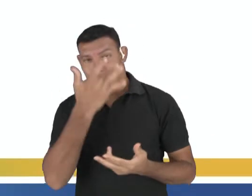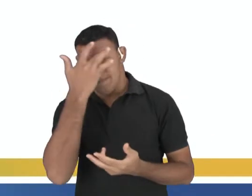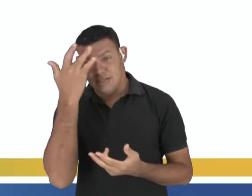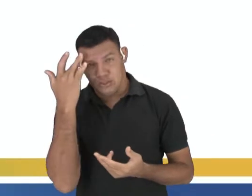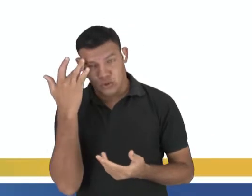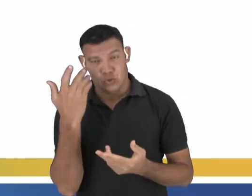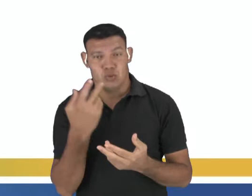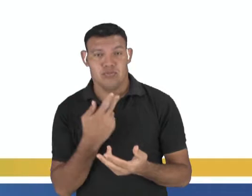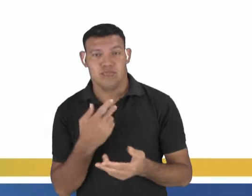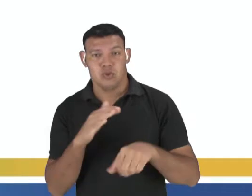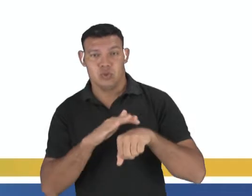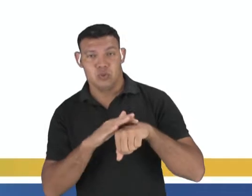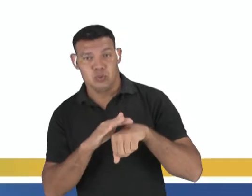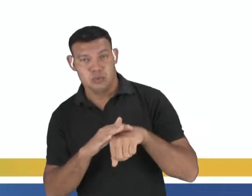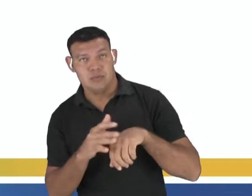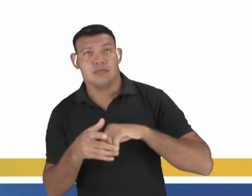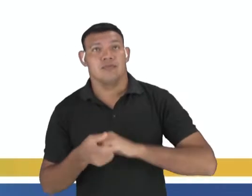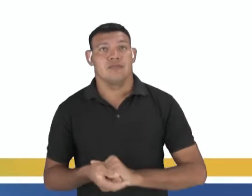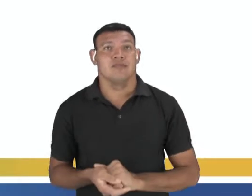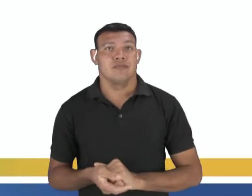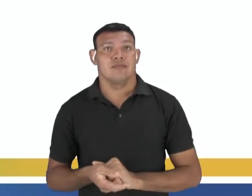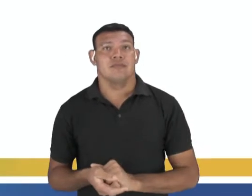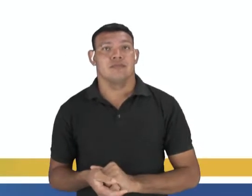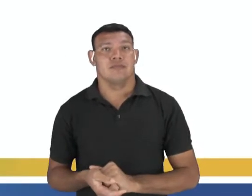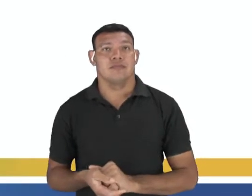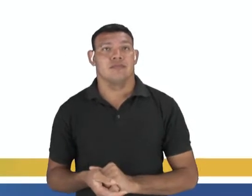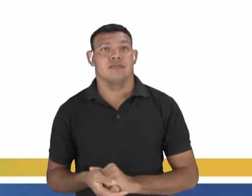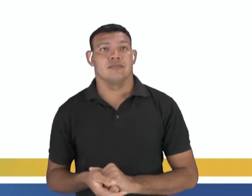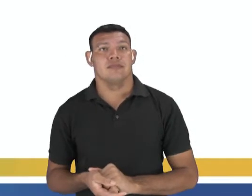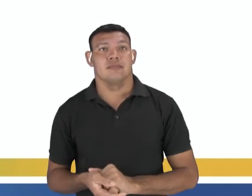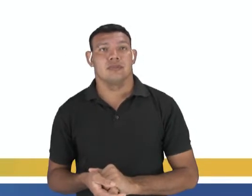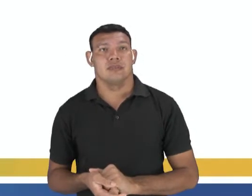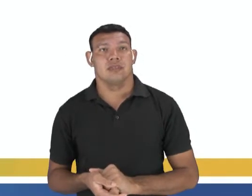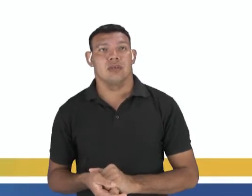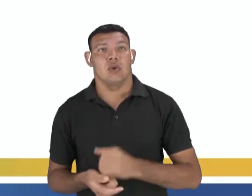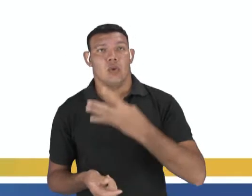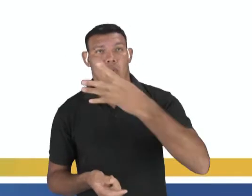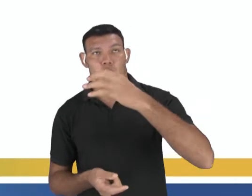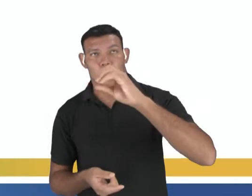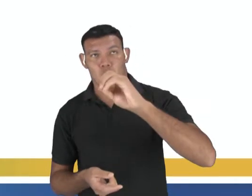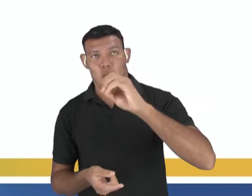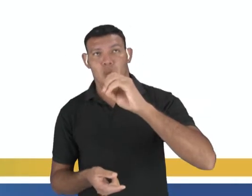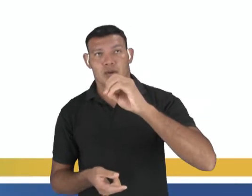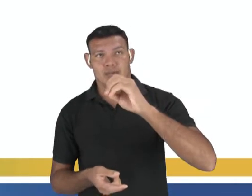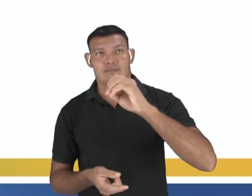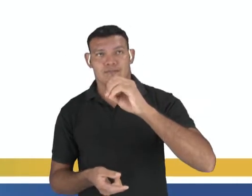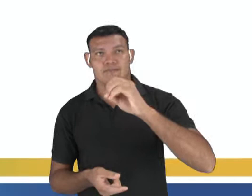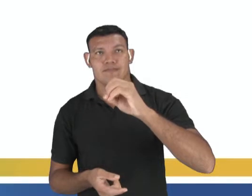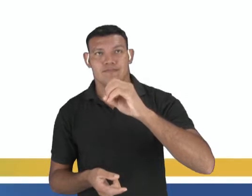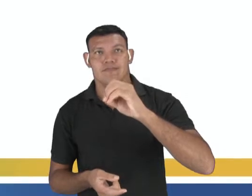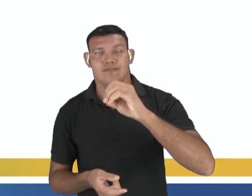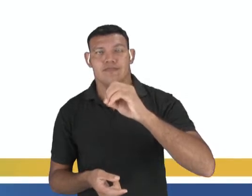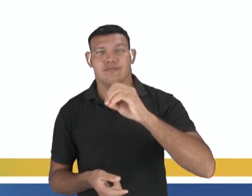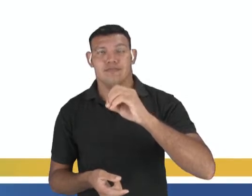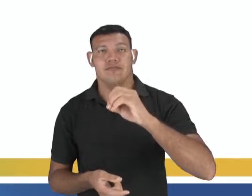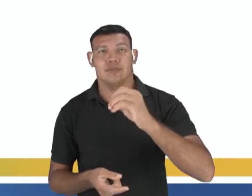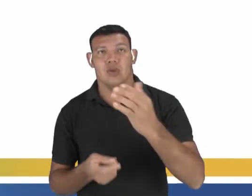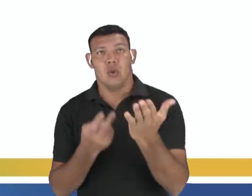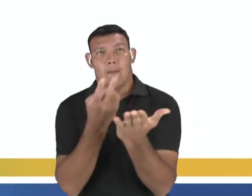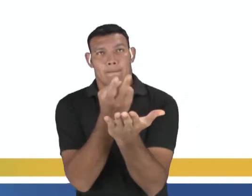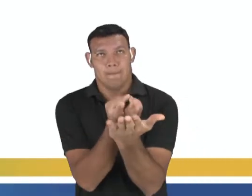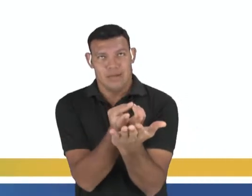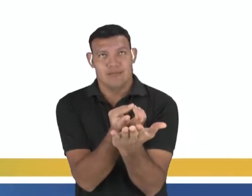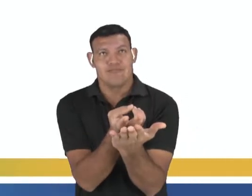Sabe-se que 30 deles, presta atenção, são de Rio Branco, 6 são do interior do estado do Acre e 4